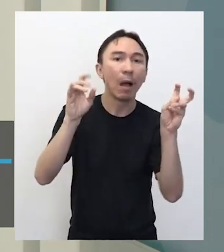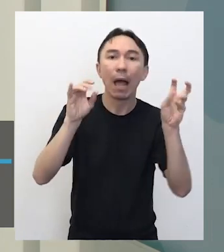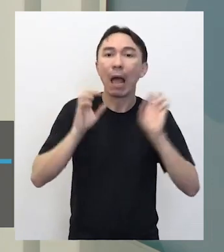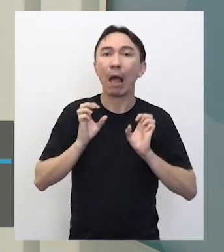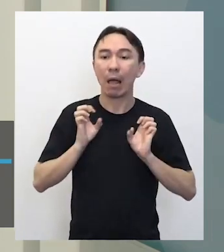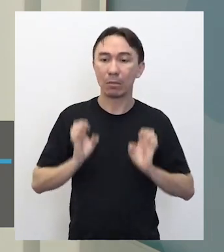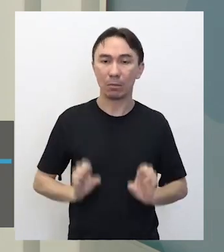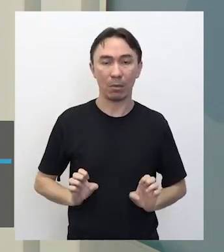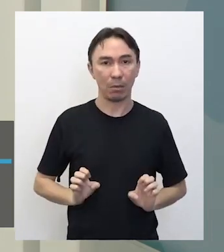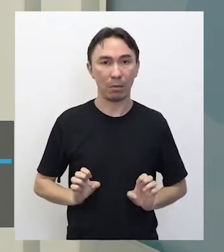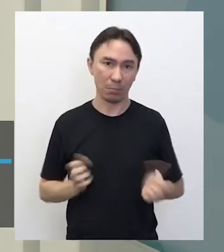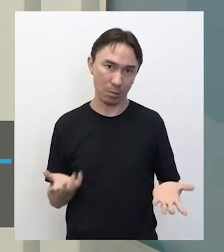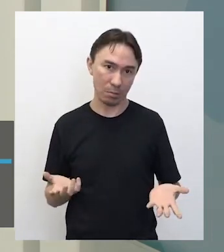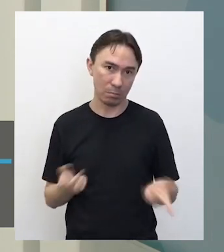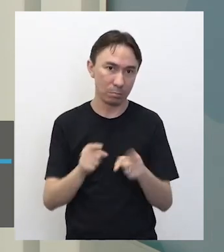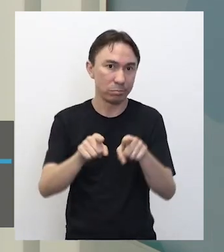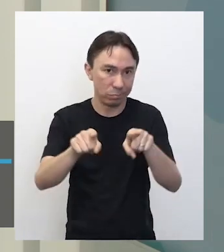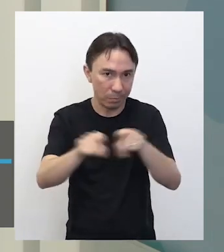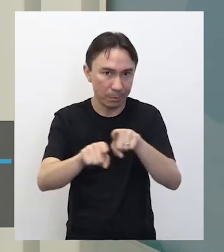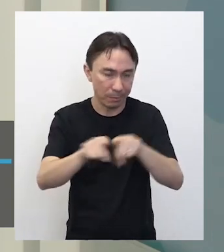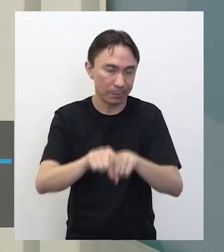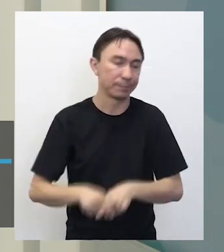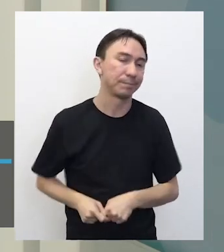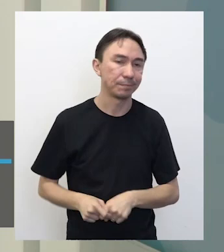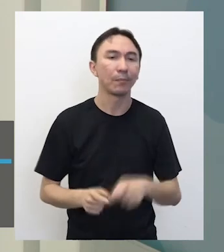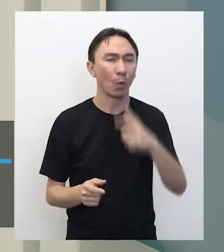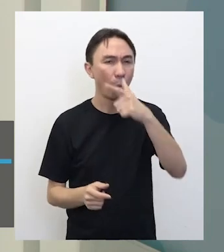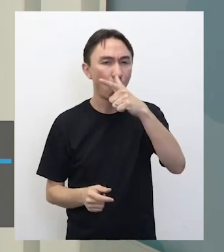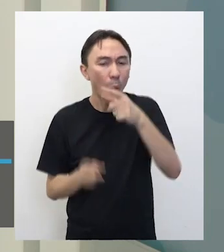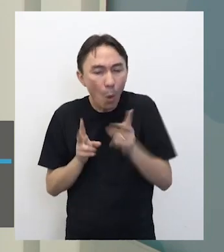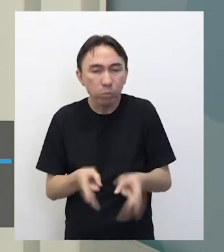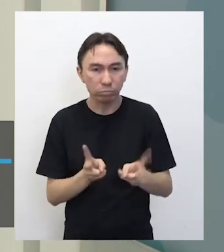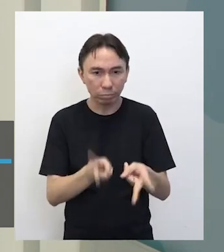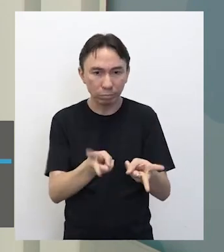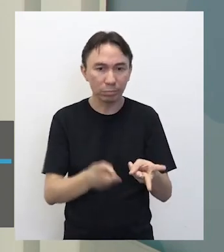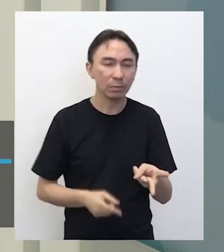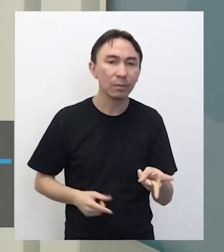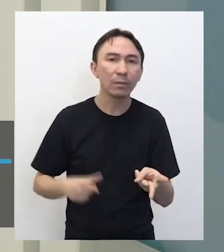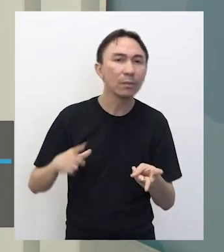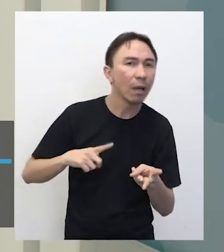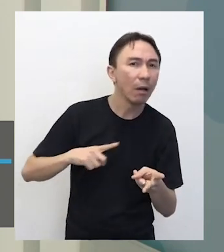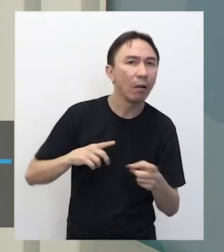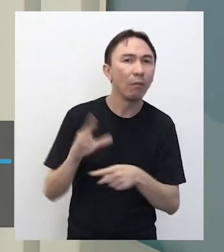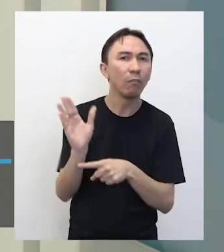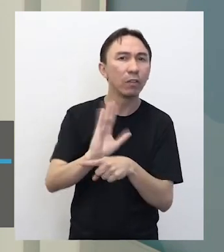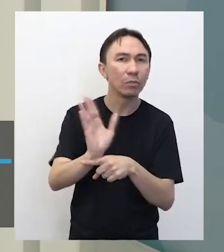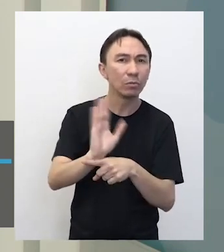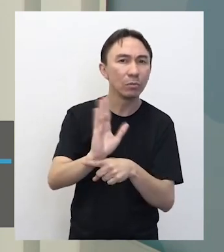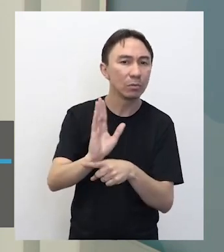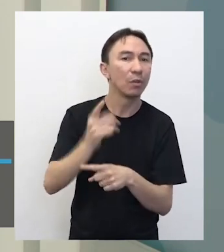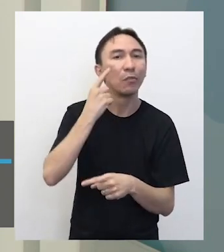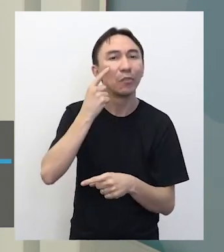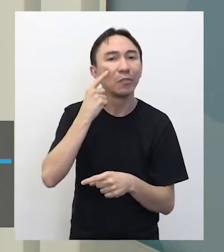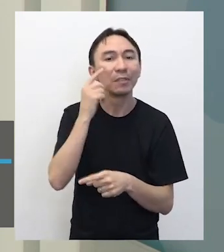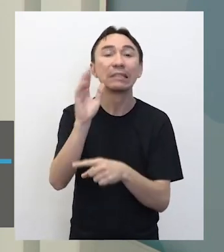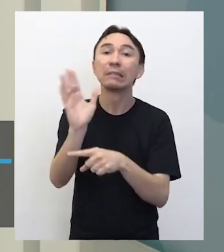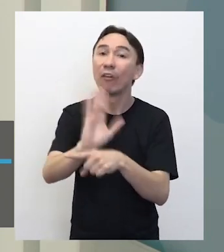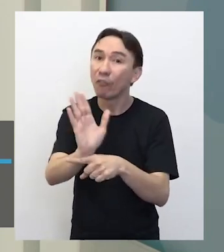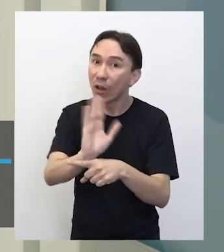Então, prosseguindo a nossa aula, vamos lá na tela. É o vídeo da Alba. Hoje eu trouxe um vídeo de